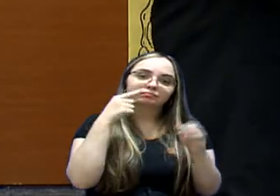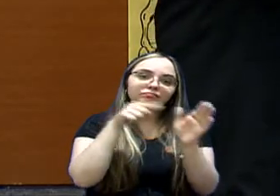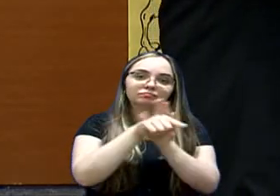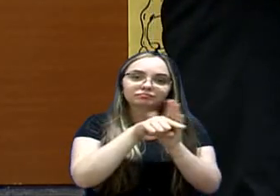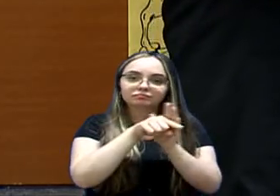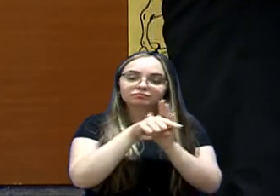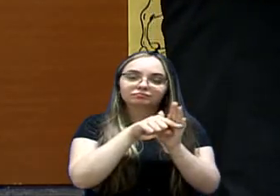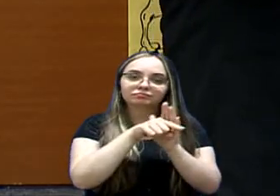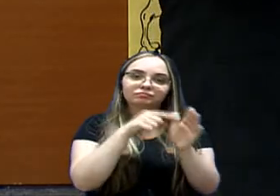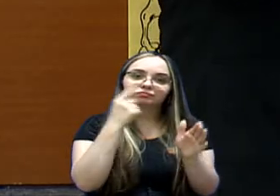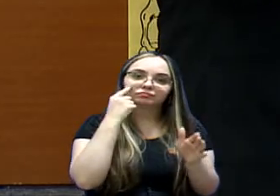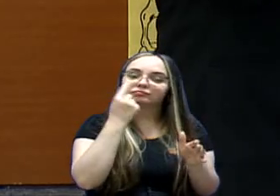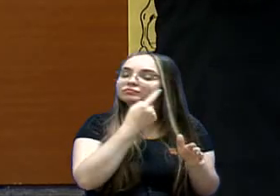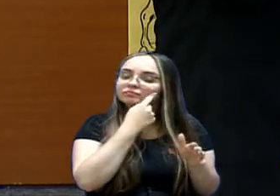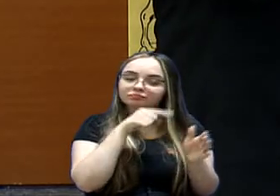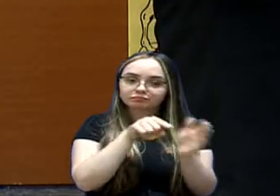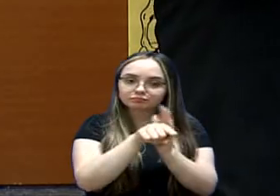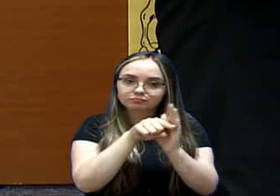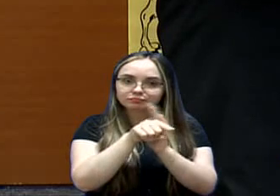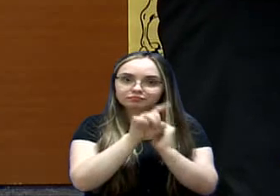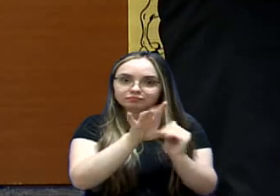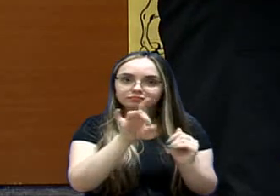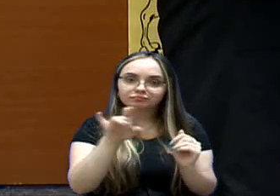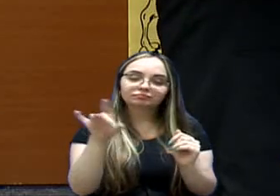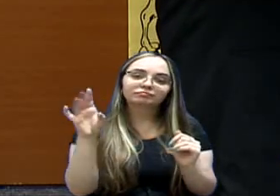visual do paciente.